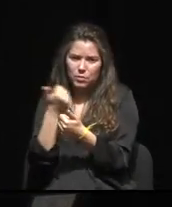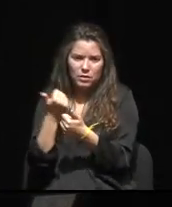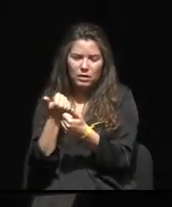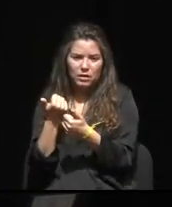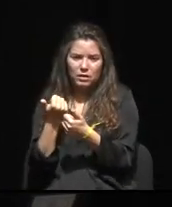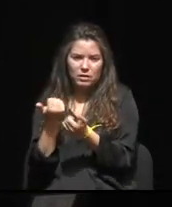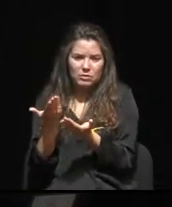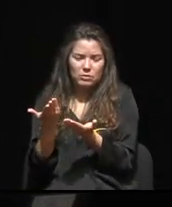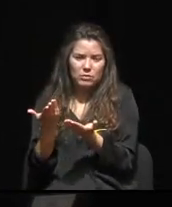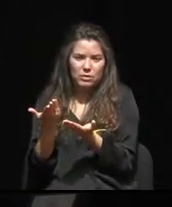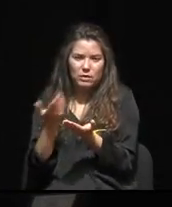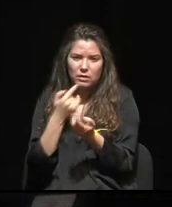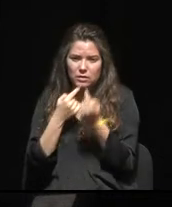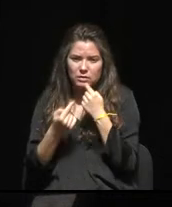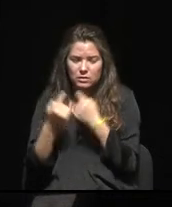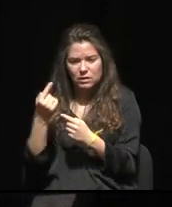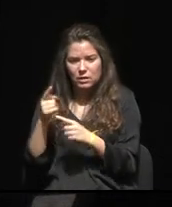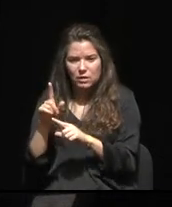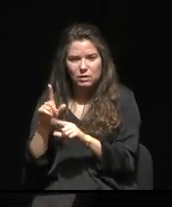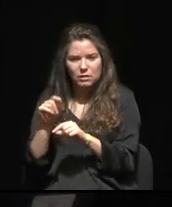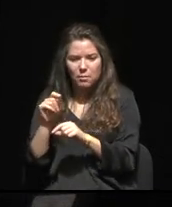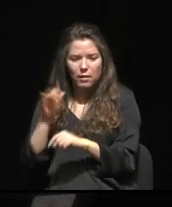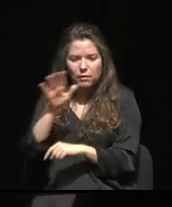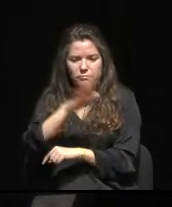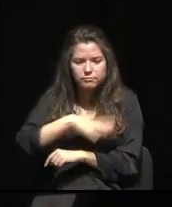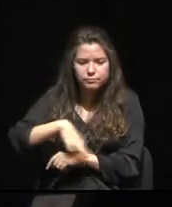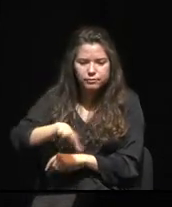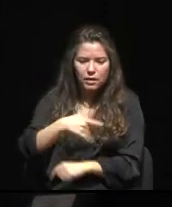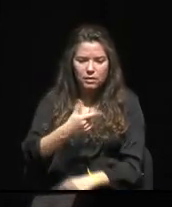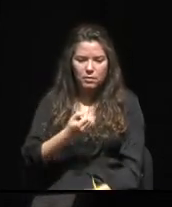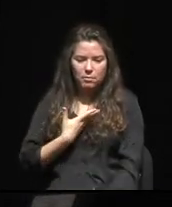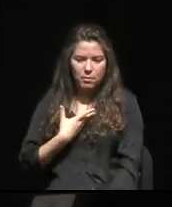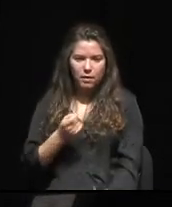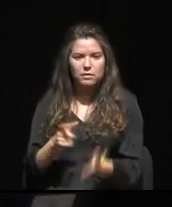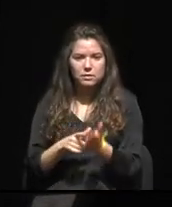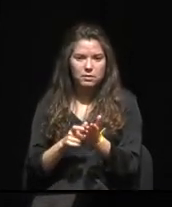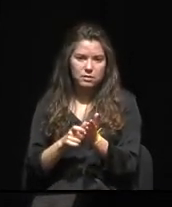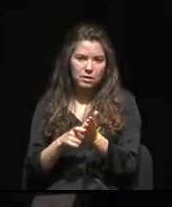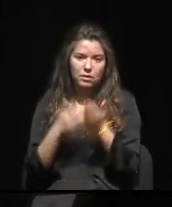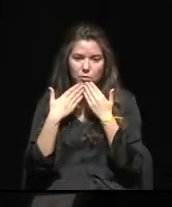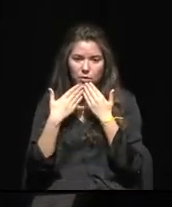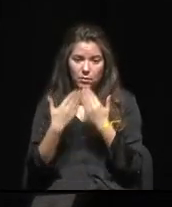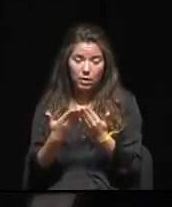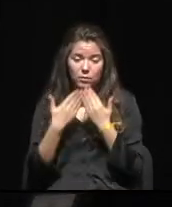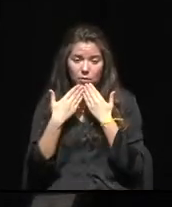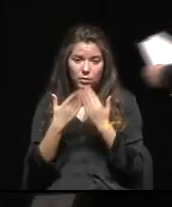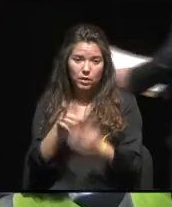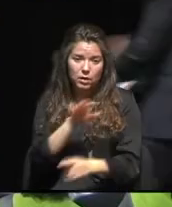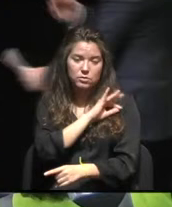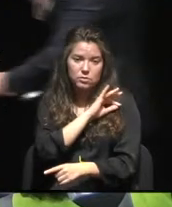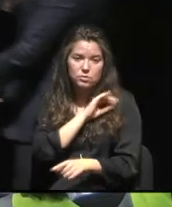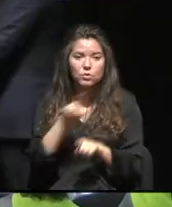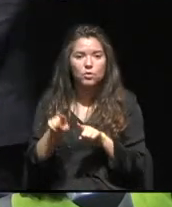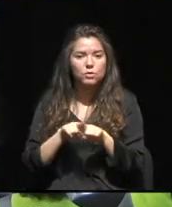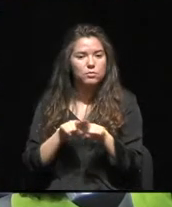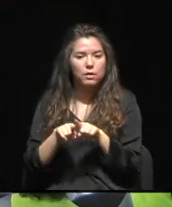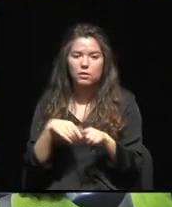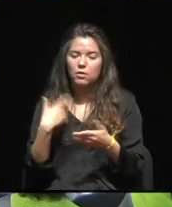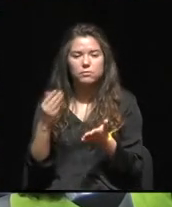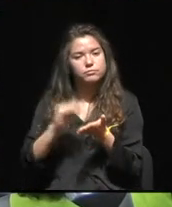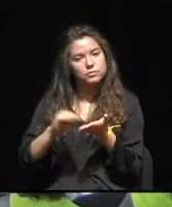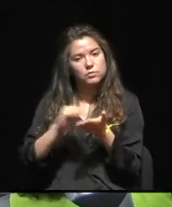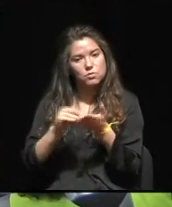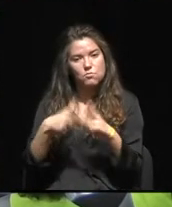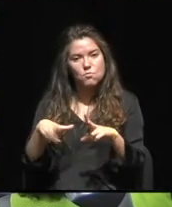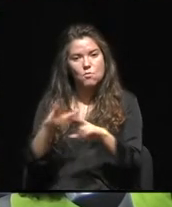edifício como também a a própria Tapada das necessidades Muito obrigado obrigada senhor Deputado não temos mais